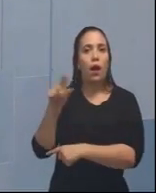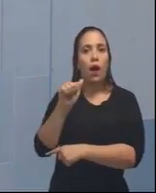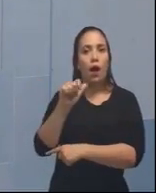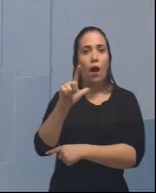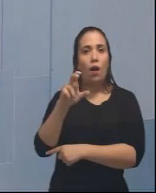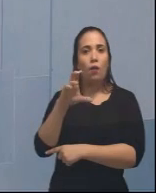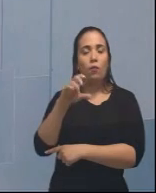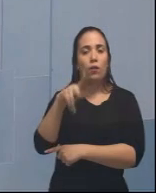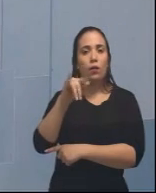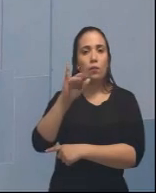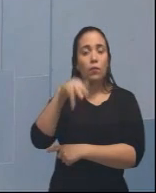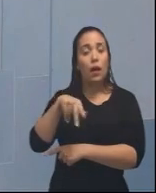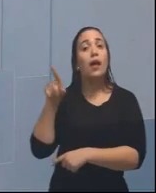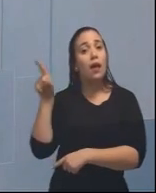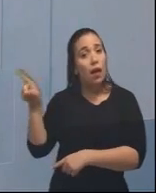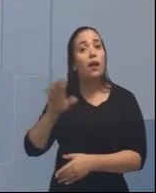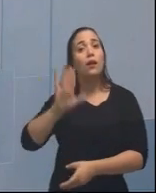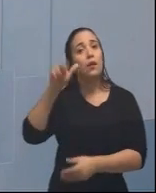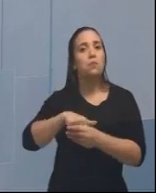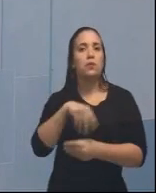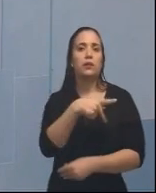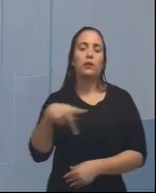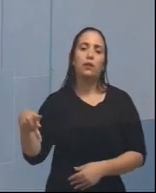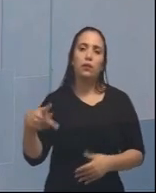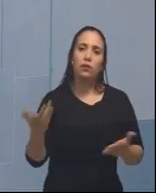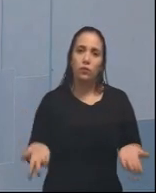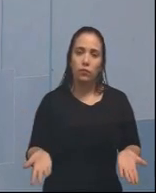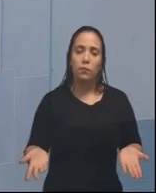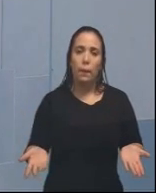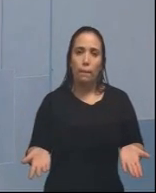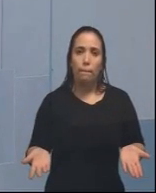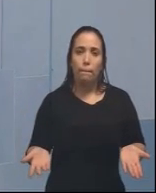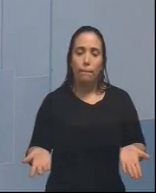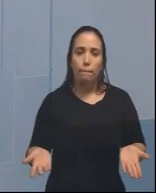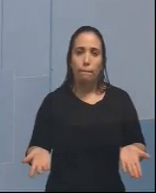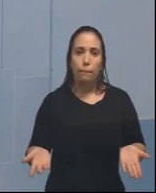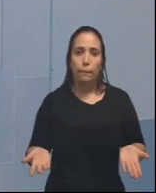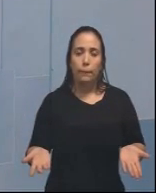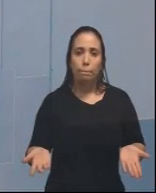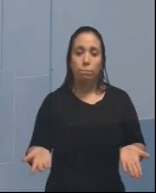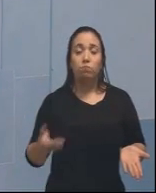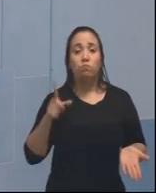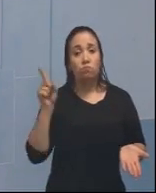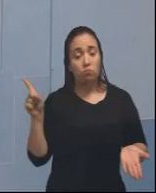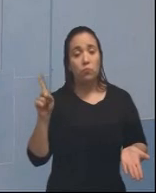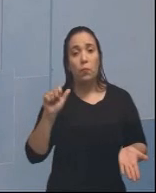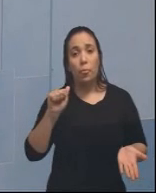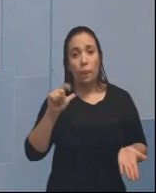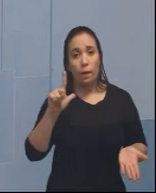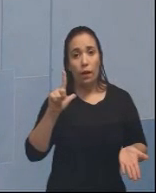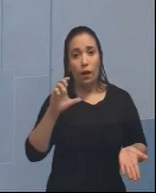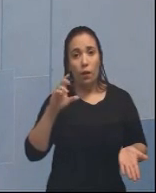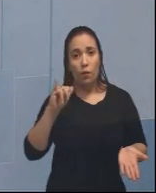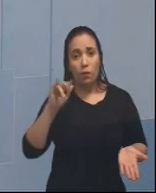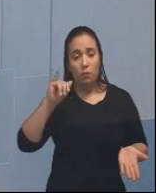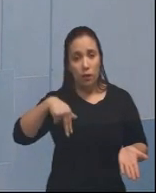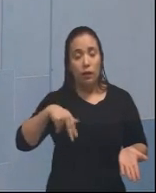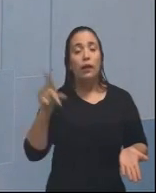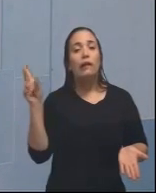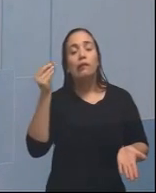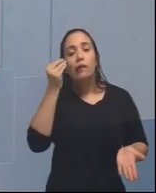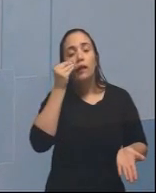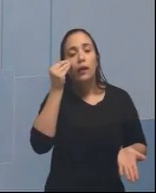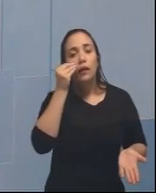é o candidato a presidente, teoricamente. E seria, né? E Geraldo Alckmin está tentando